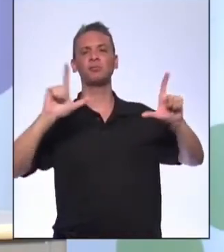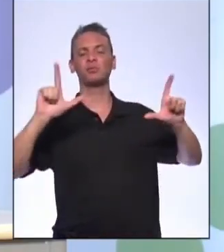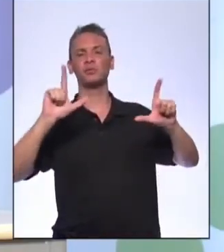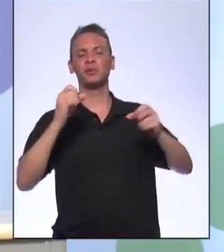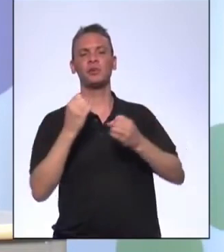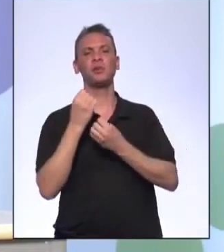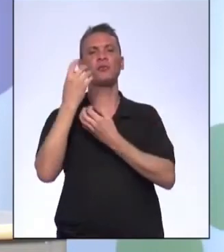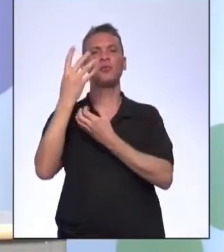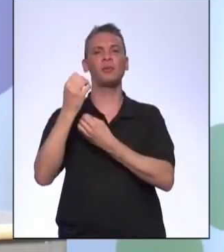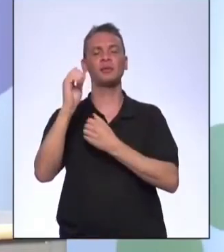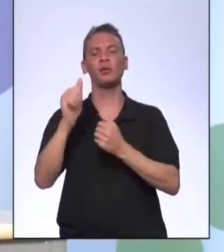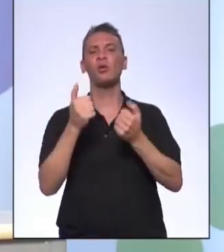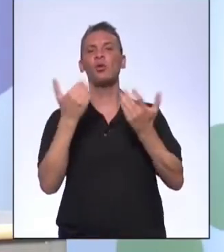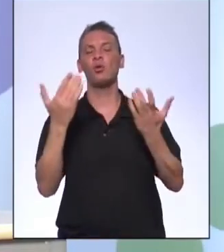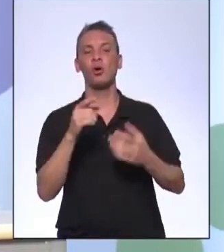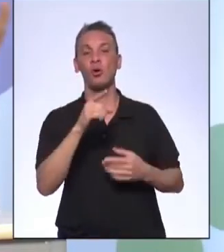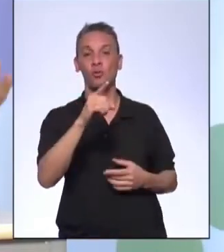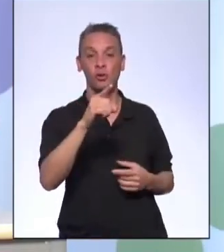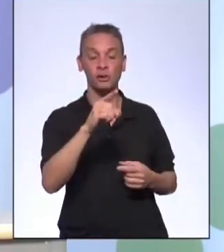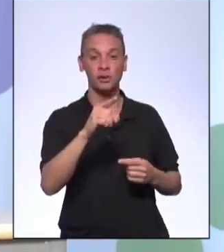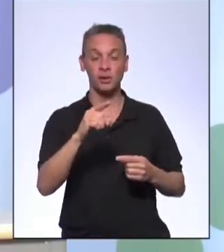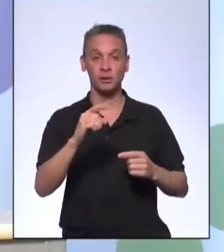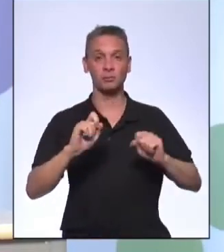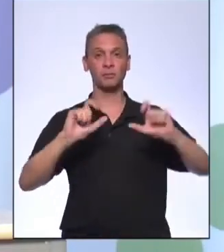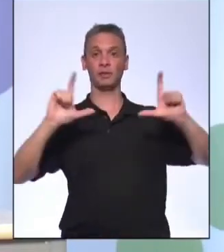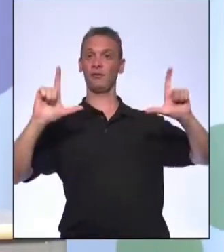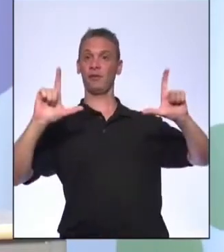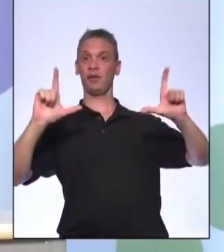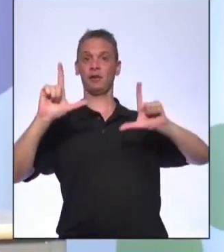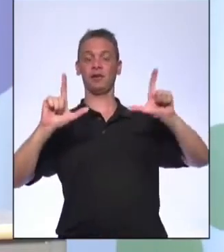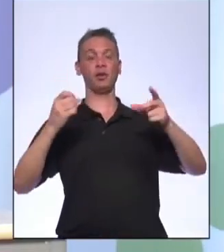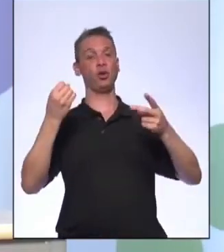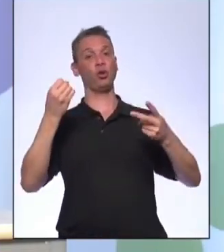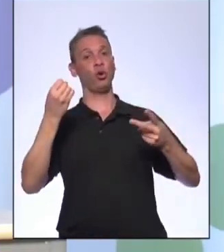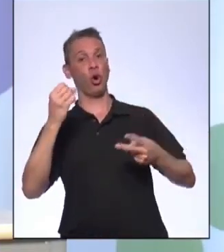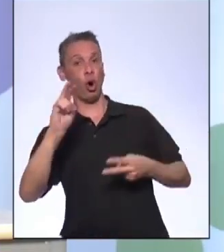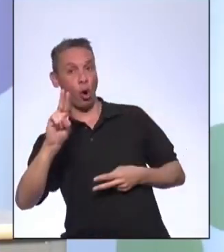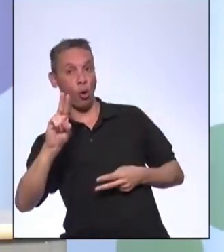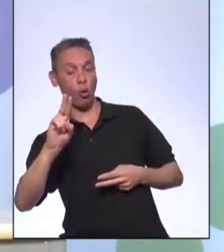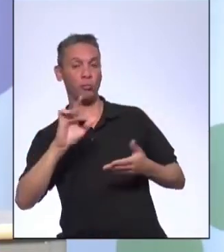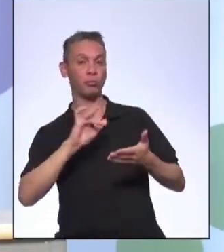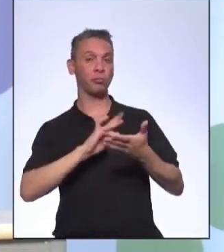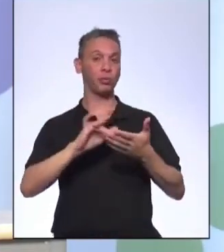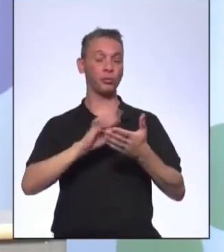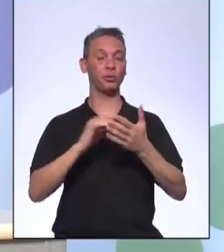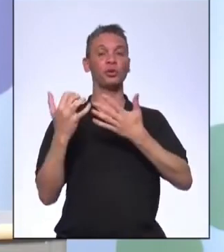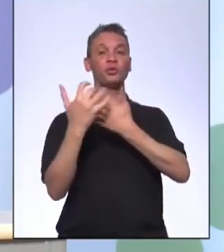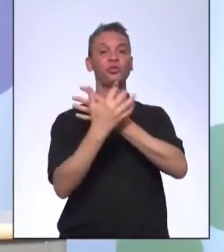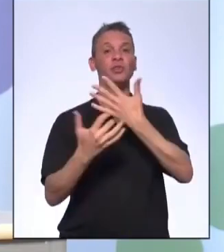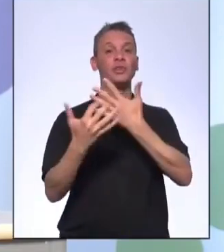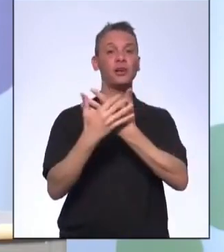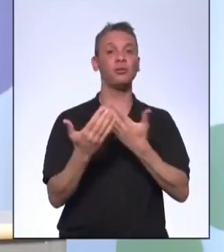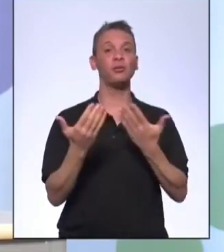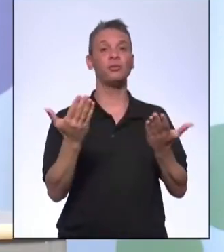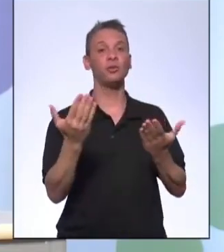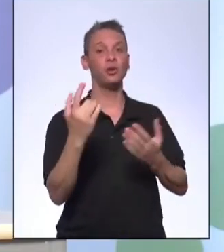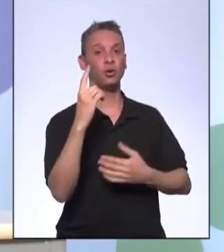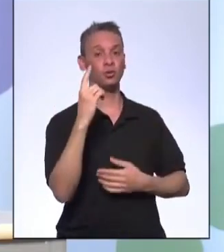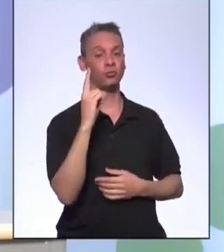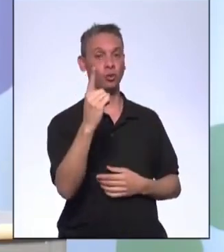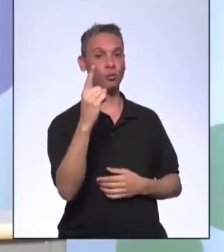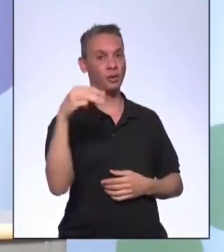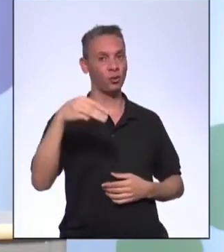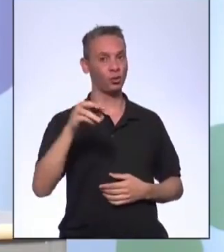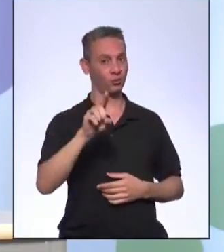ou cultura? Vocês estão mais ligados à TV ou estão mais ligados aos meios digitais? Vou dar